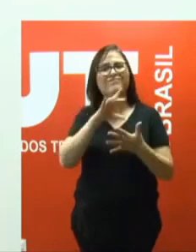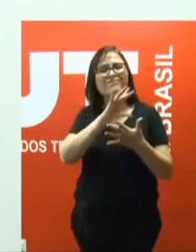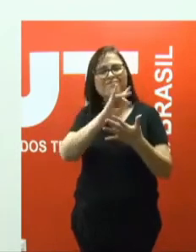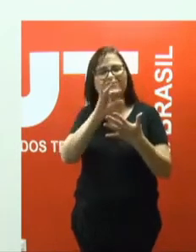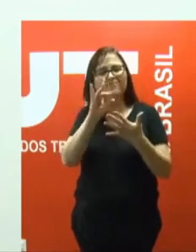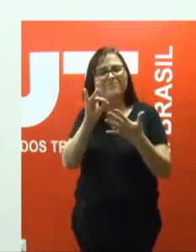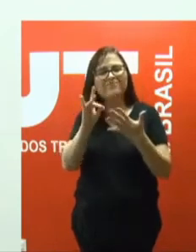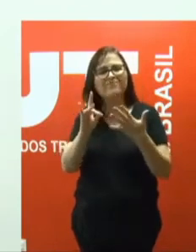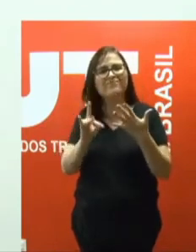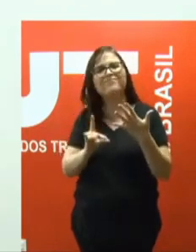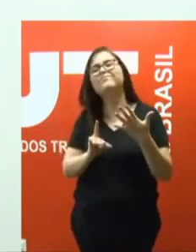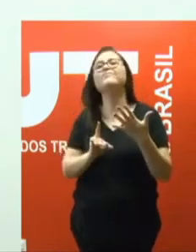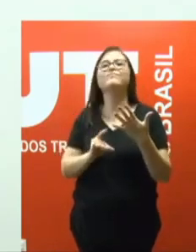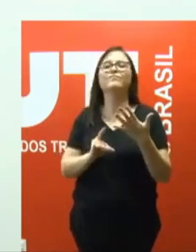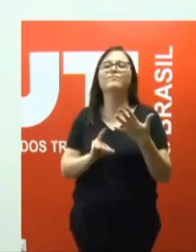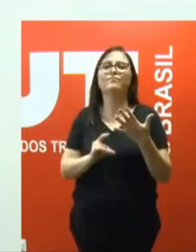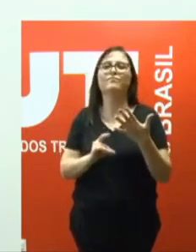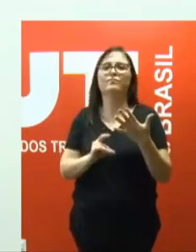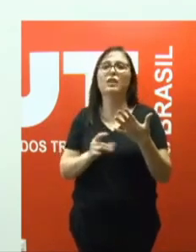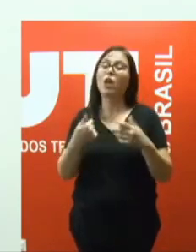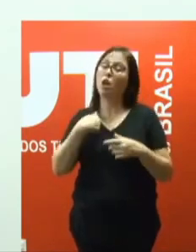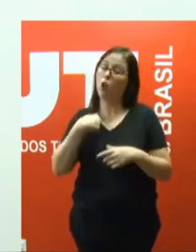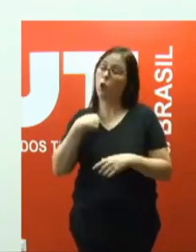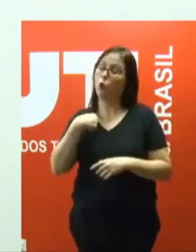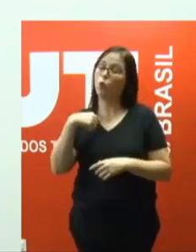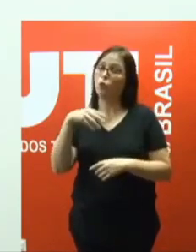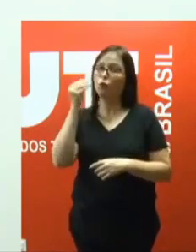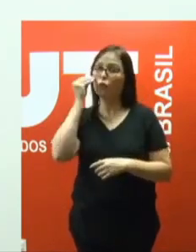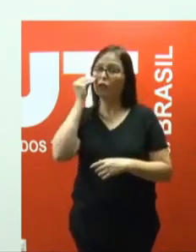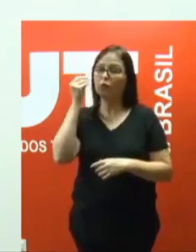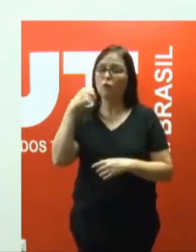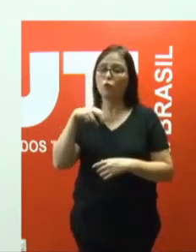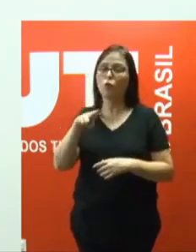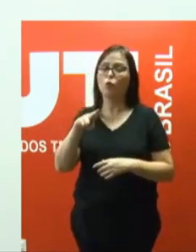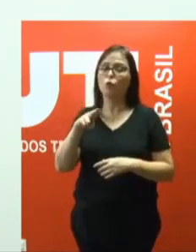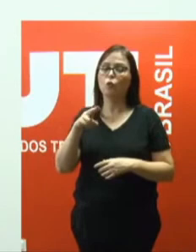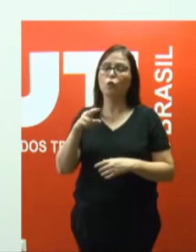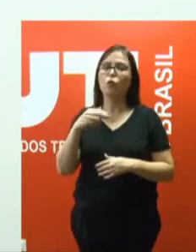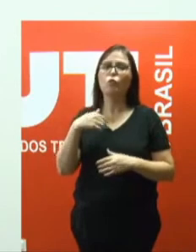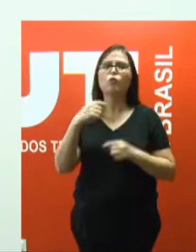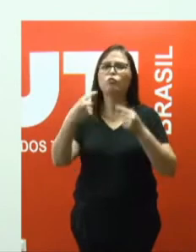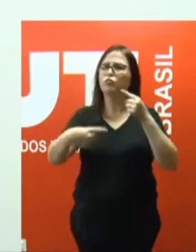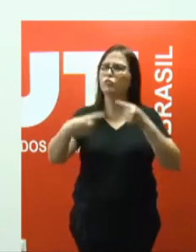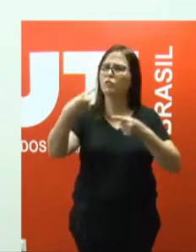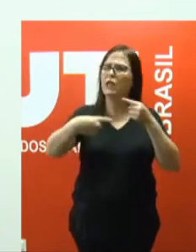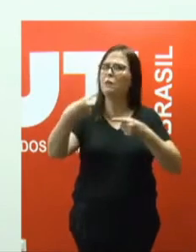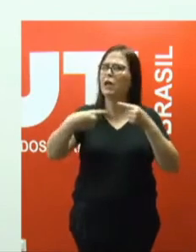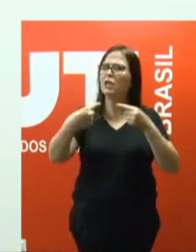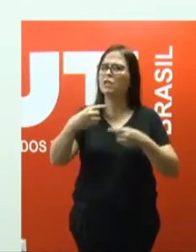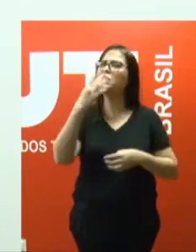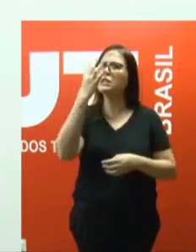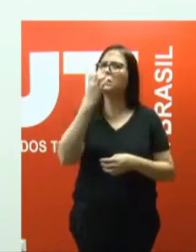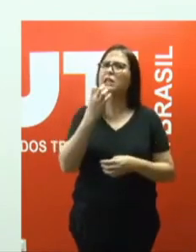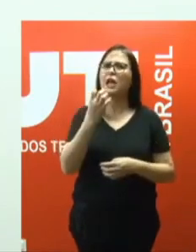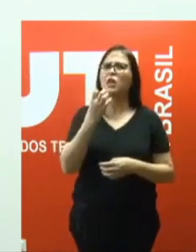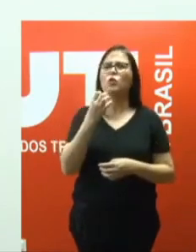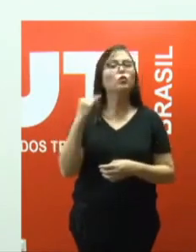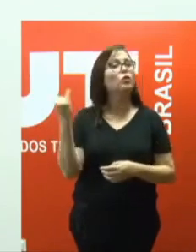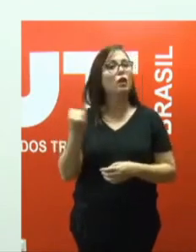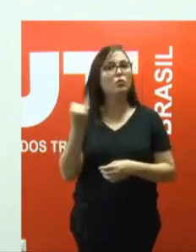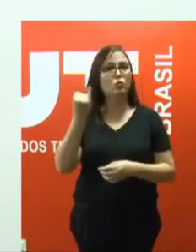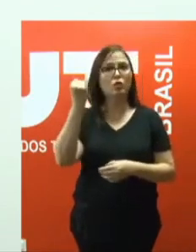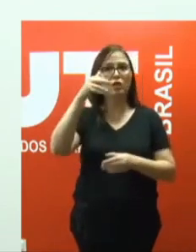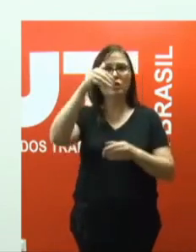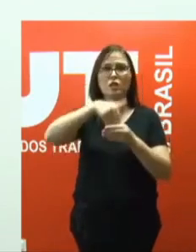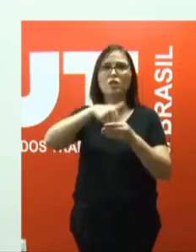tá? Eu, pelo menos, vou tentar fazer, durante o processo eleitoral, um debate muito sério sobre a questão da importância de